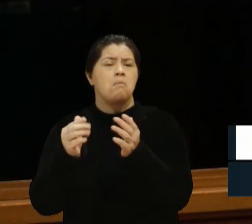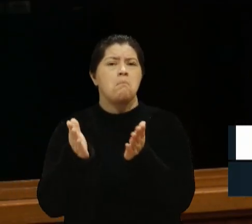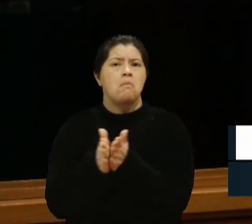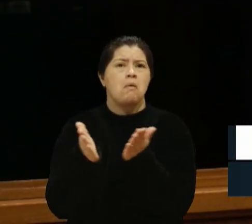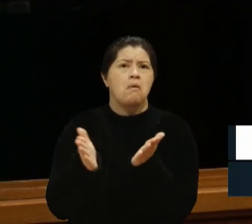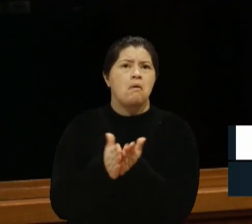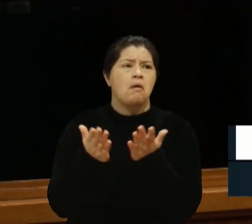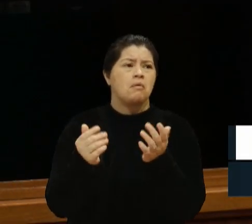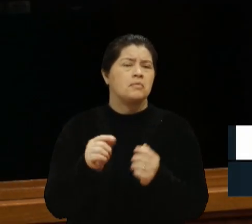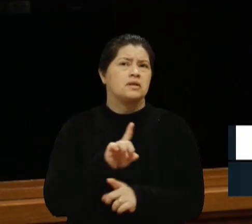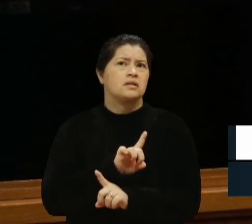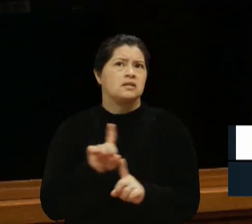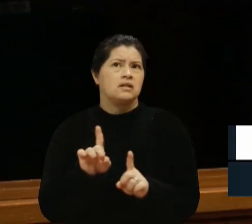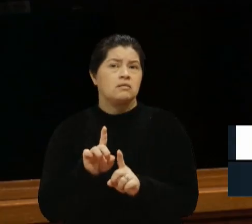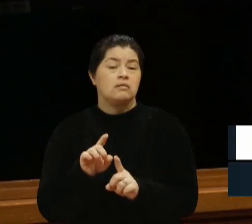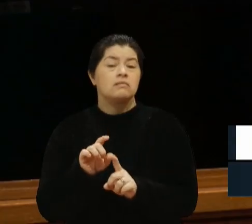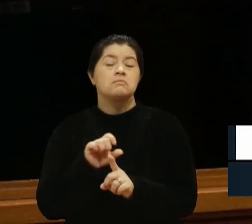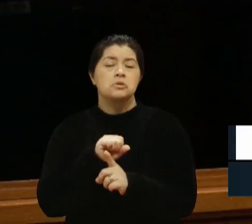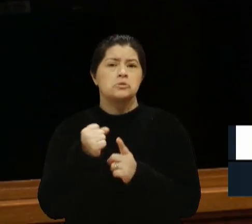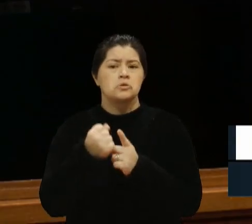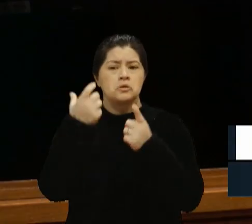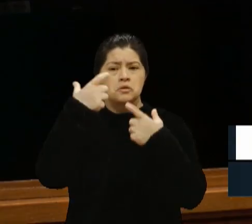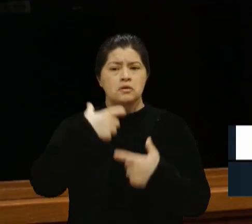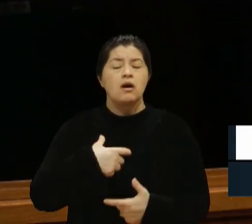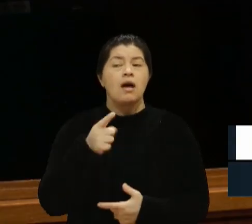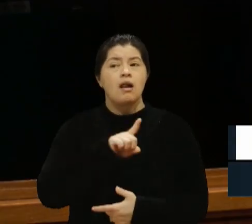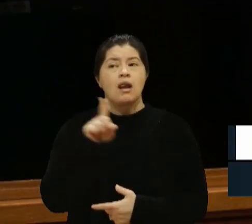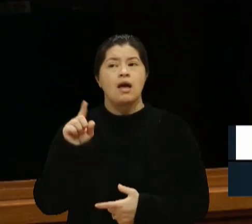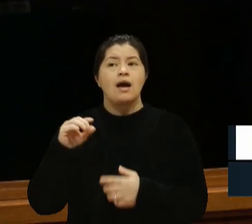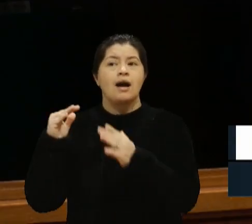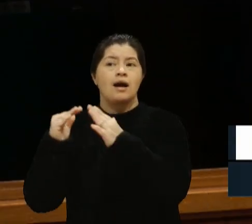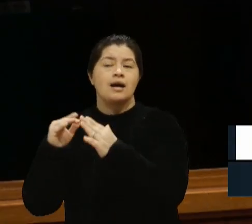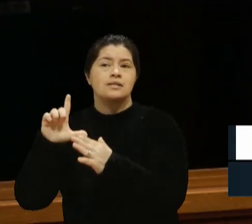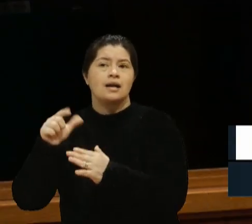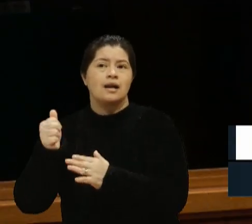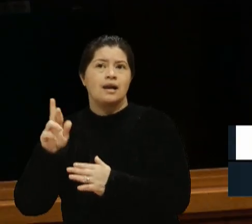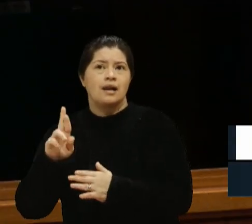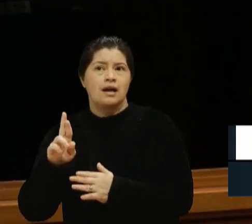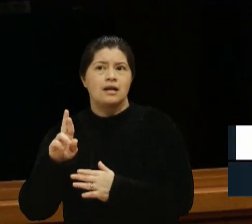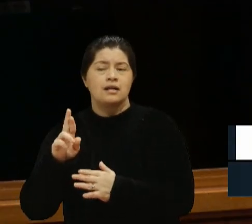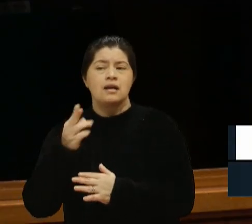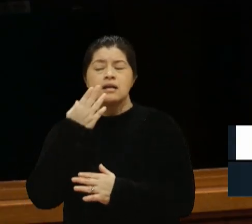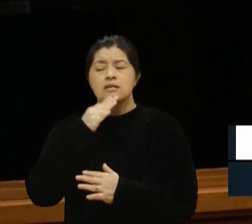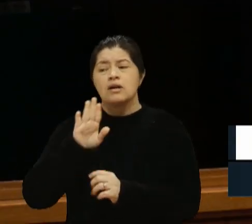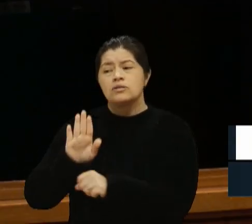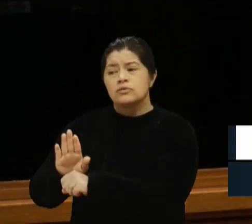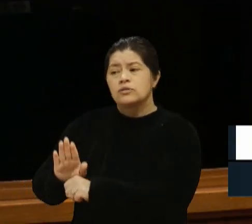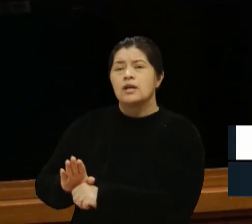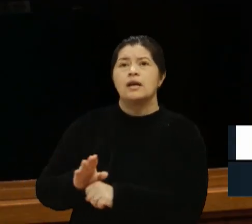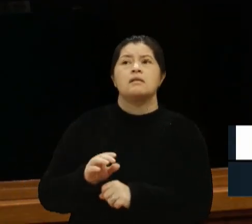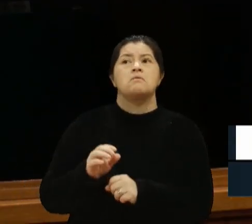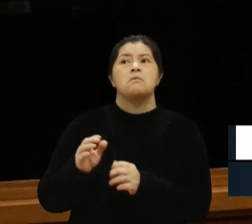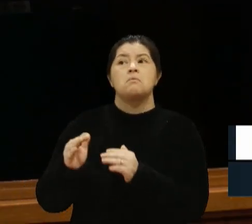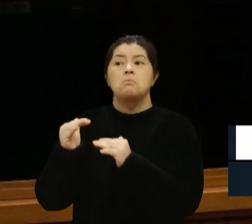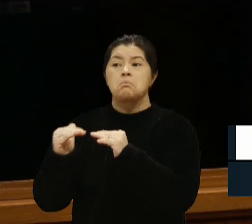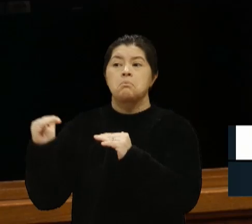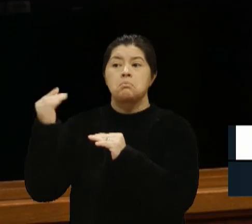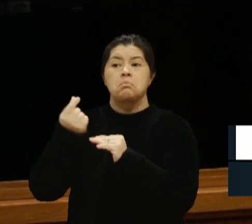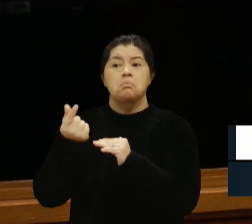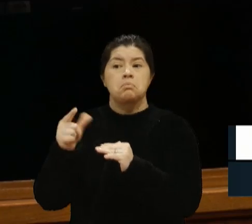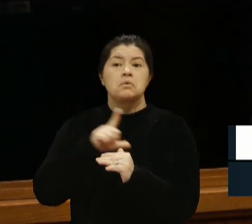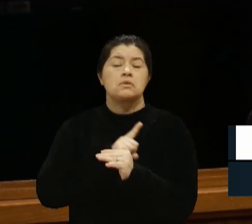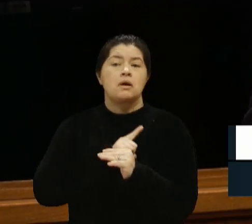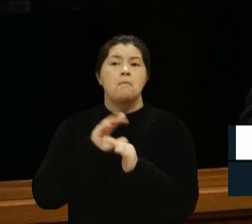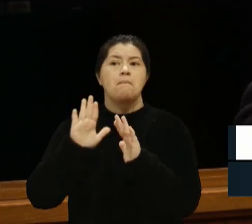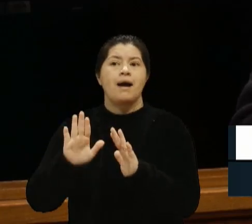pobreza. Não, eu, como assistente social da Casa Lar que fui, atendi crianças que tinham uma condição social elevada, mas que